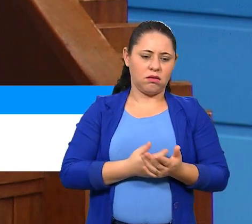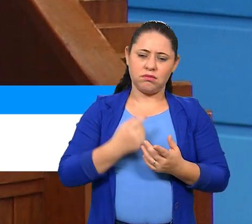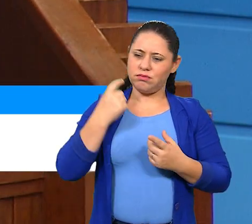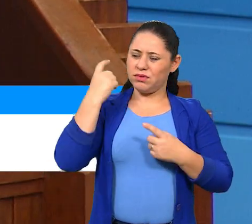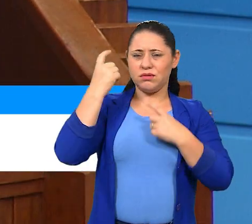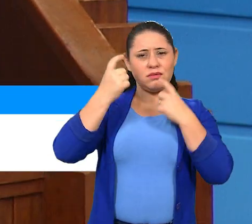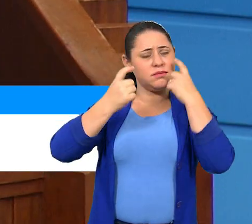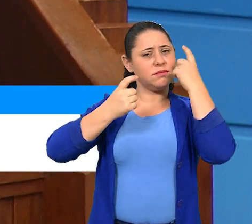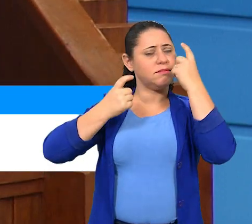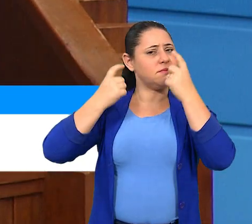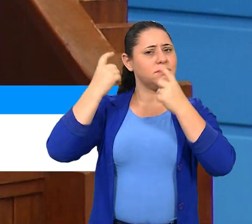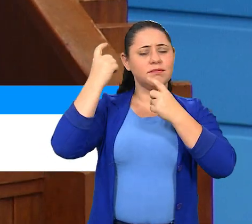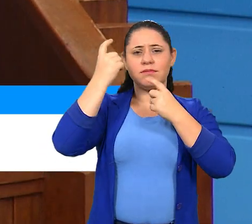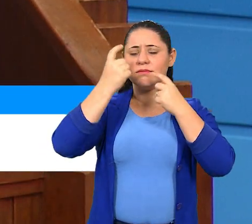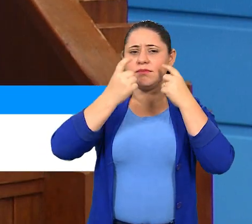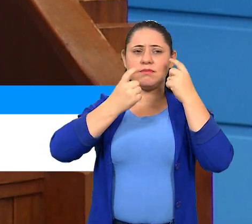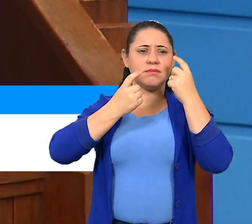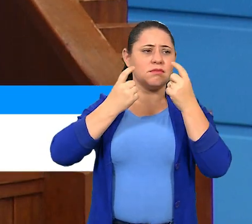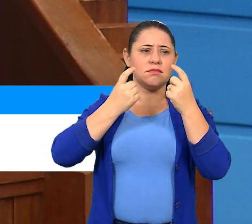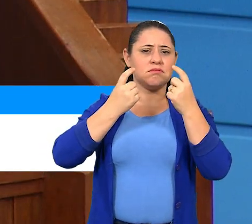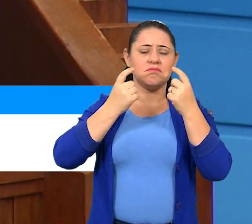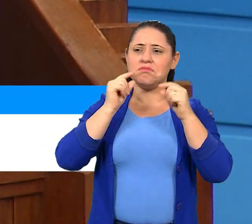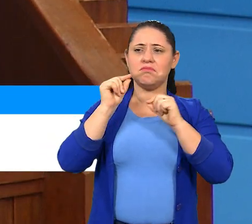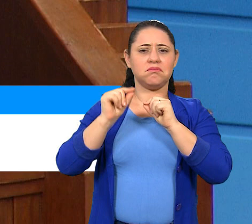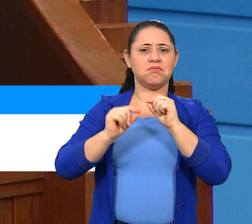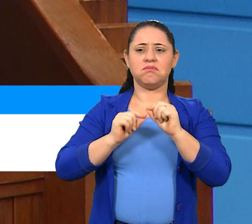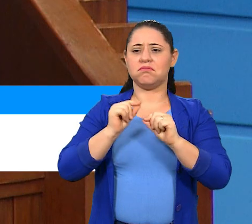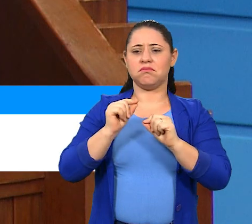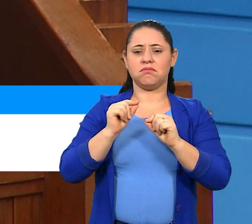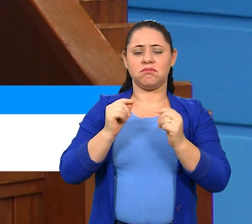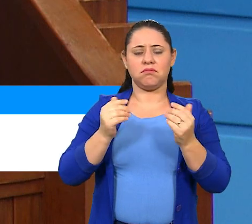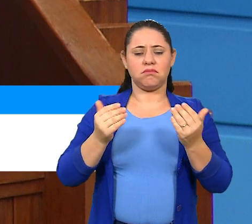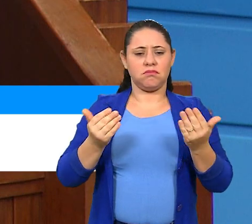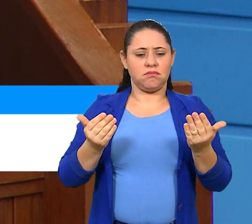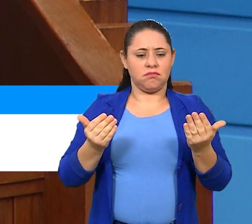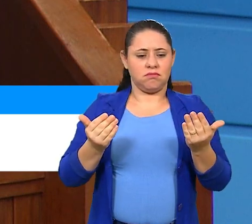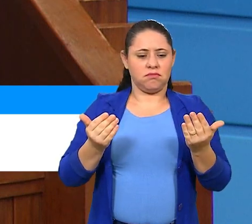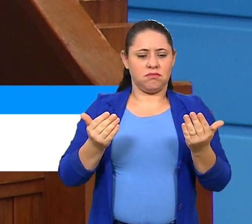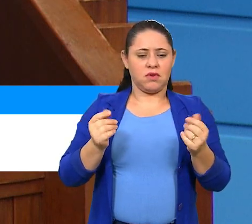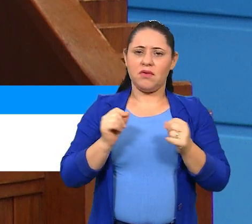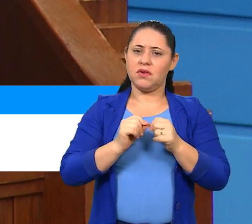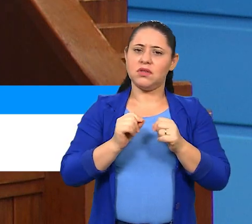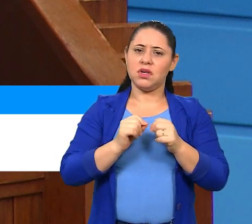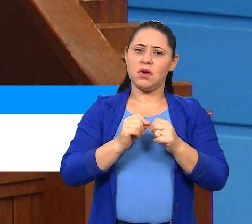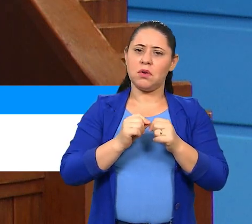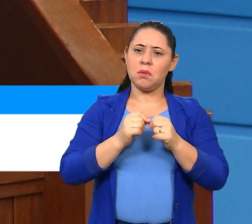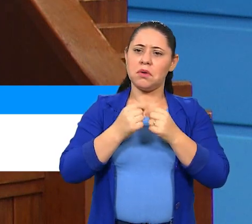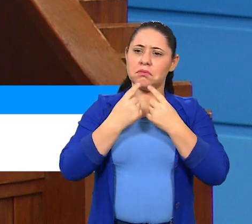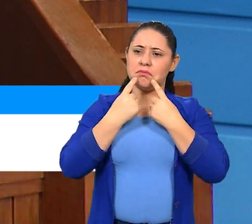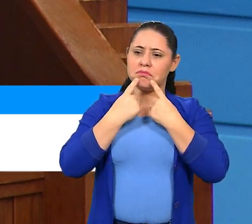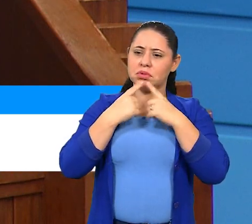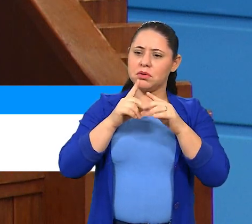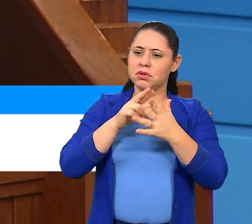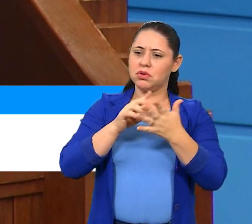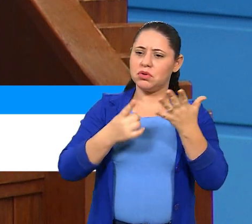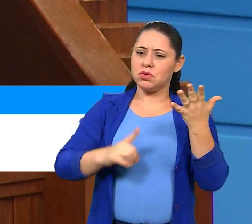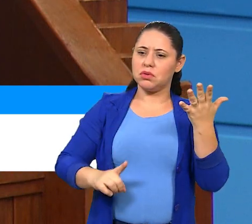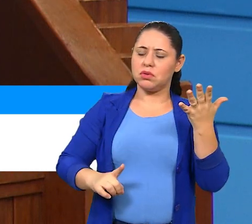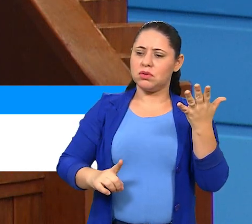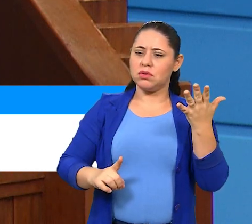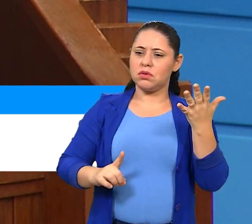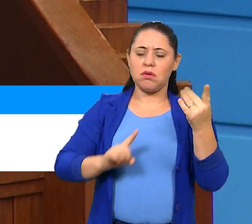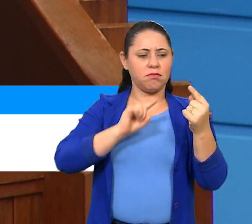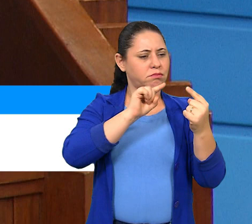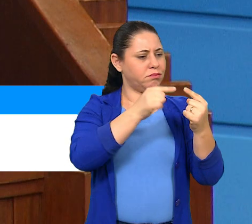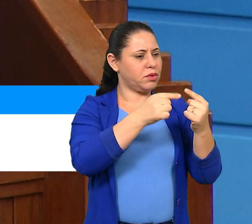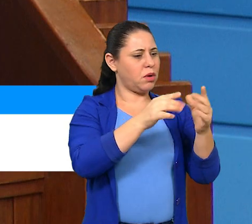a preocupação em manter em fazer um discurso direcionado para alguns